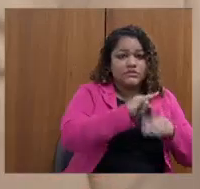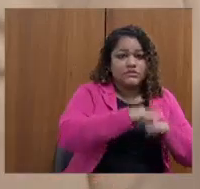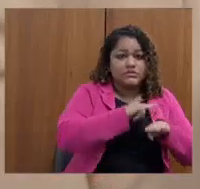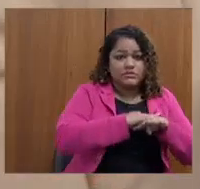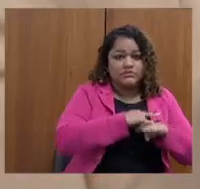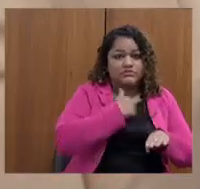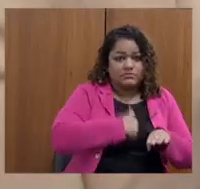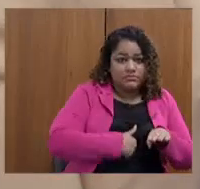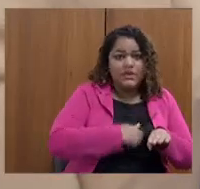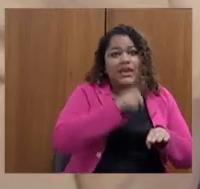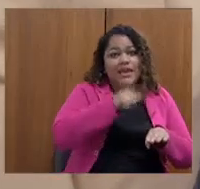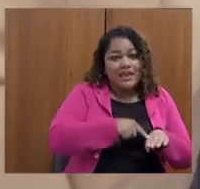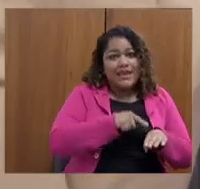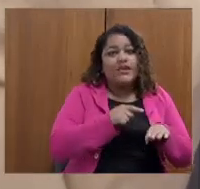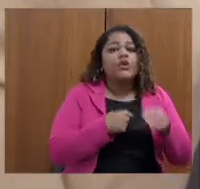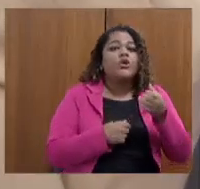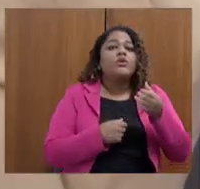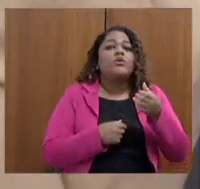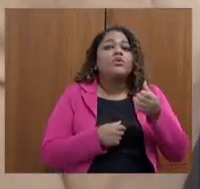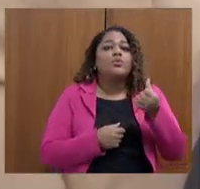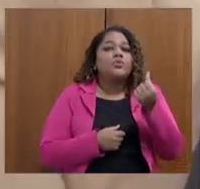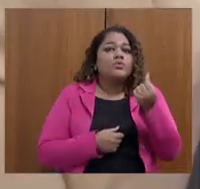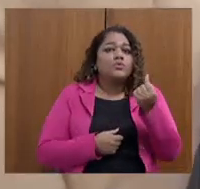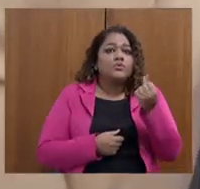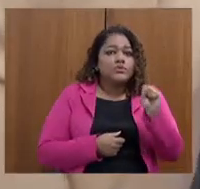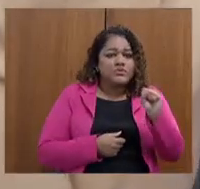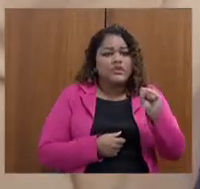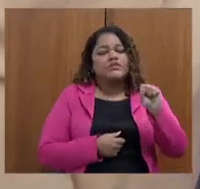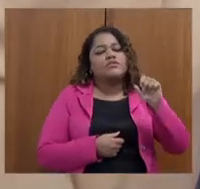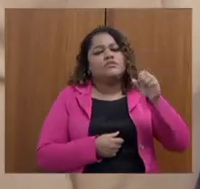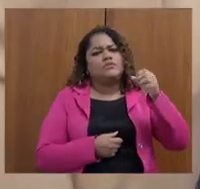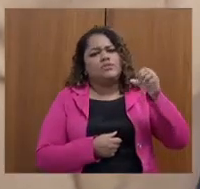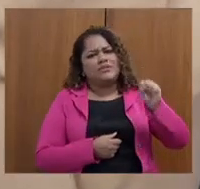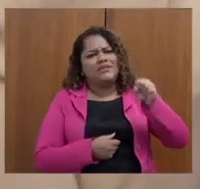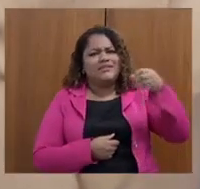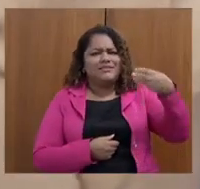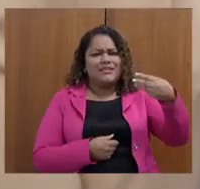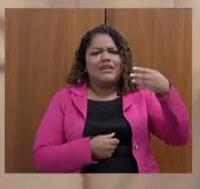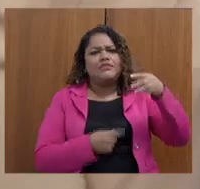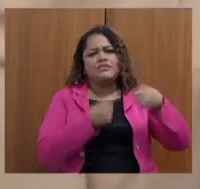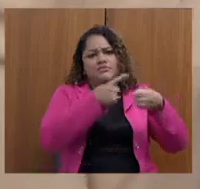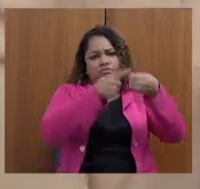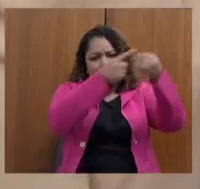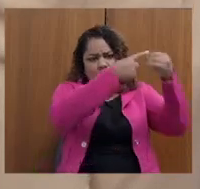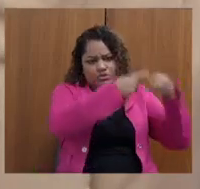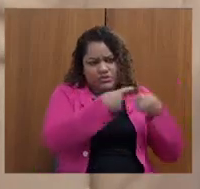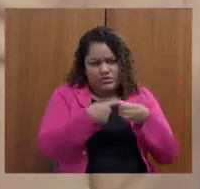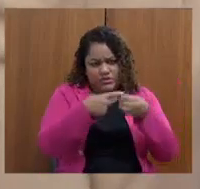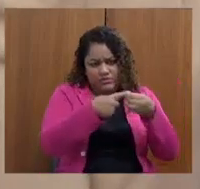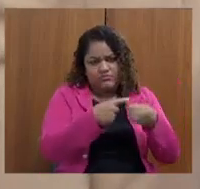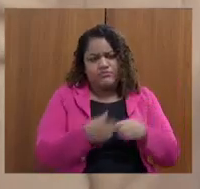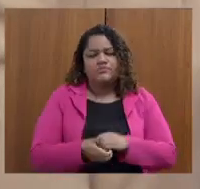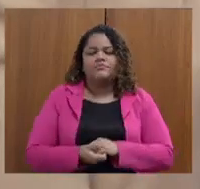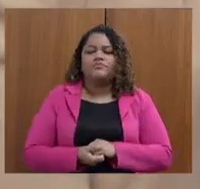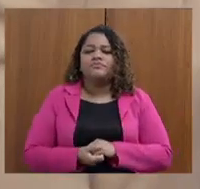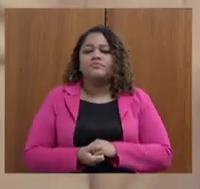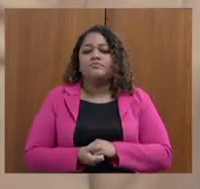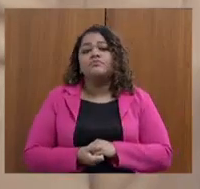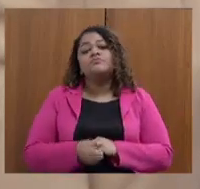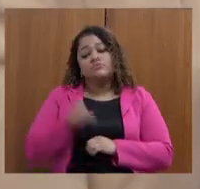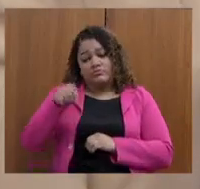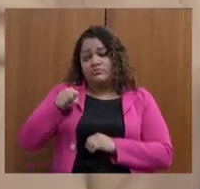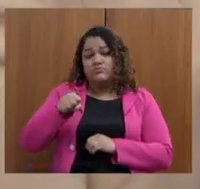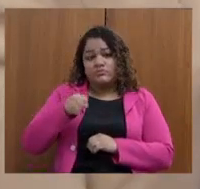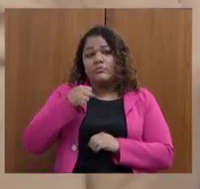para a gente poder separar essa questão é Está sim uma pauta prioritária do governo